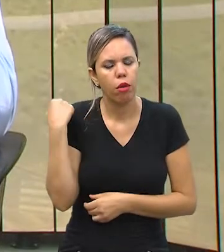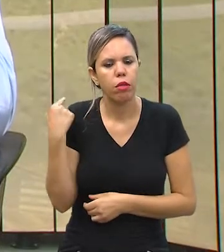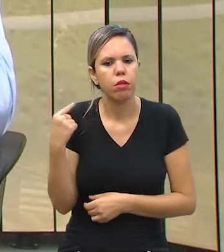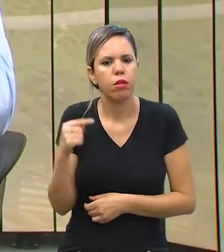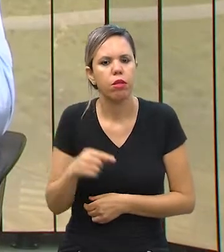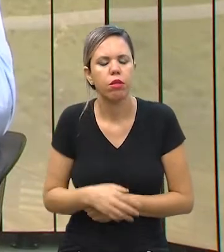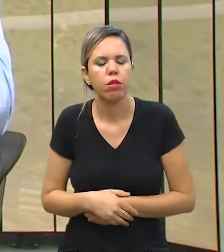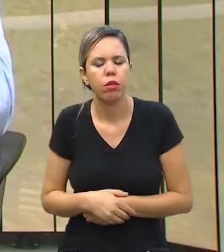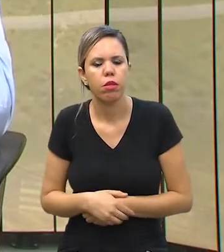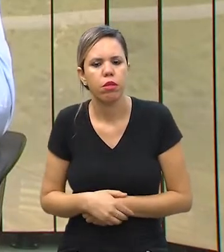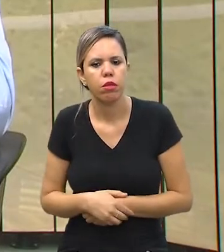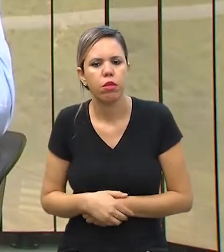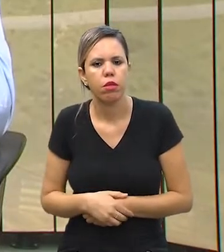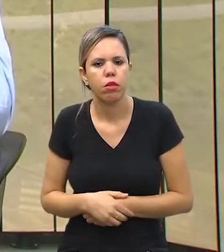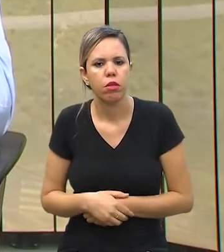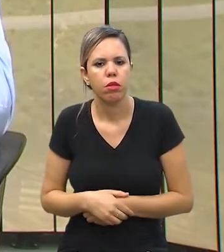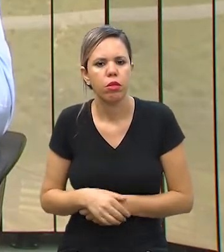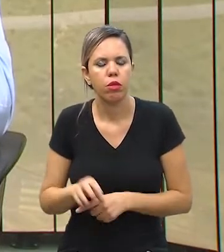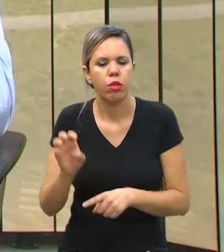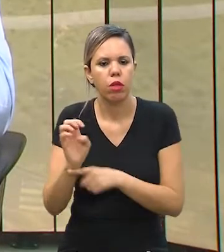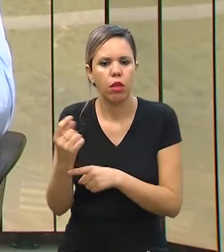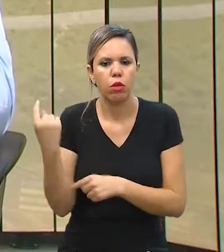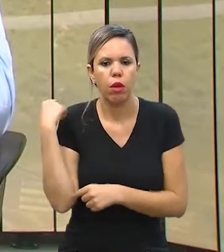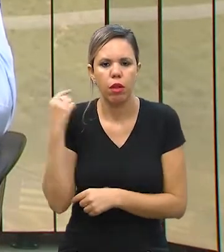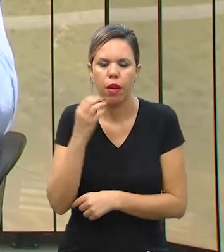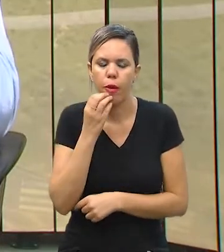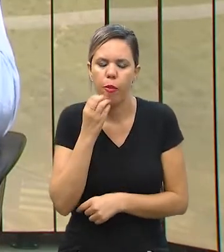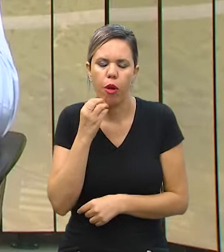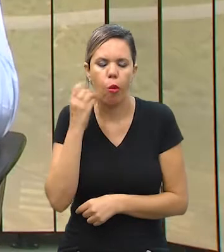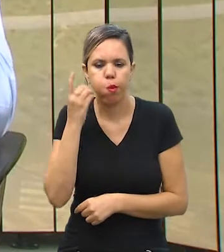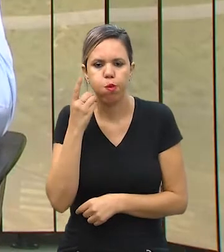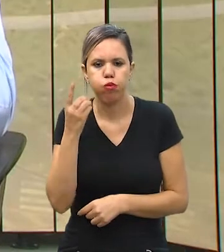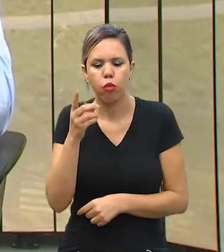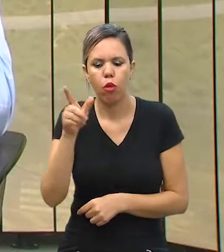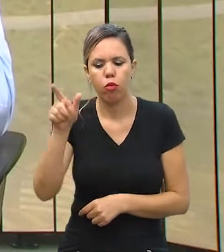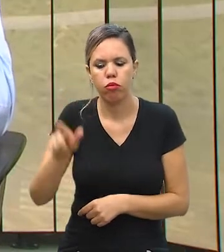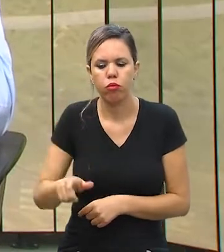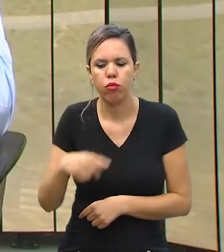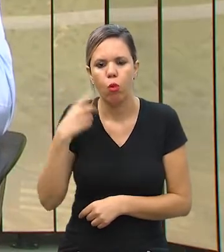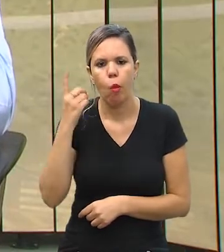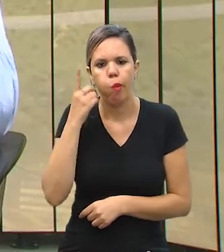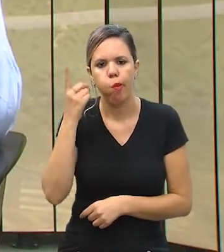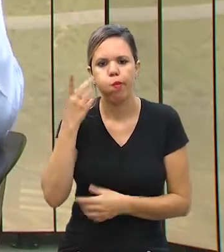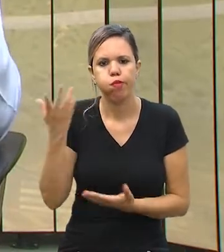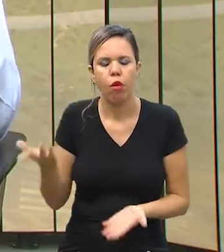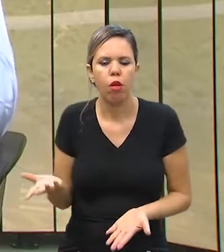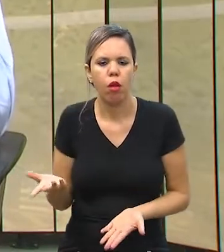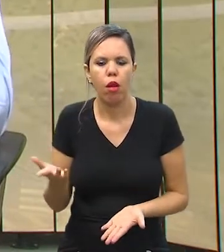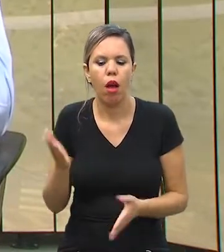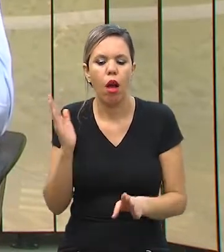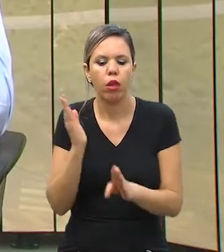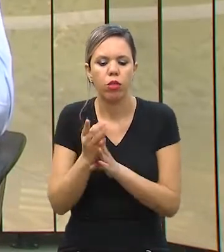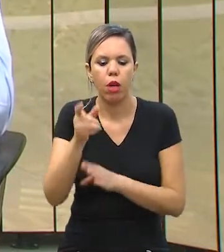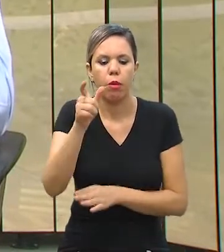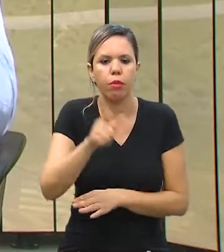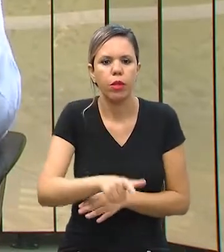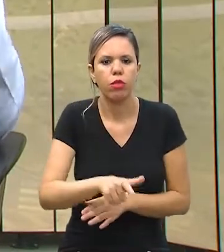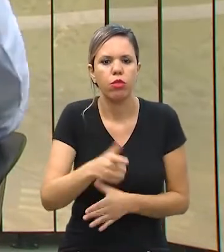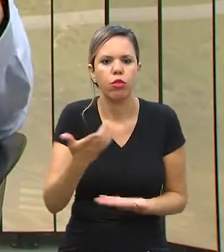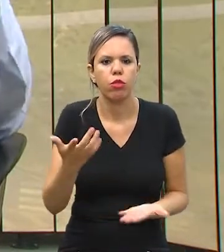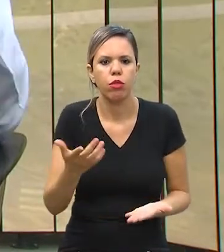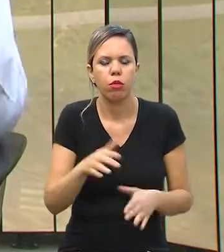entendeu? Acabou virando deputado estadual na época, e ele mesmo falou assim, olha, vamos achar alguém da categoria